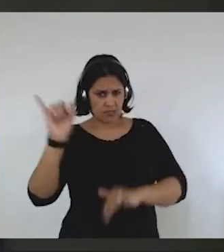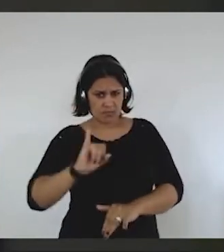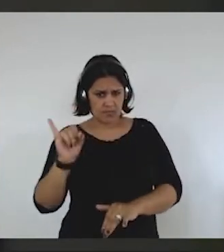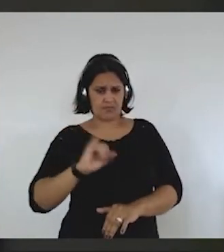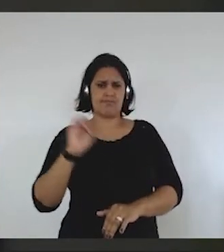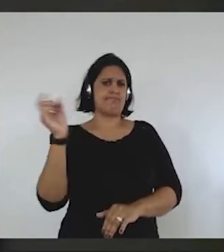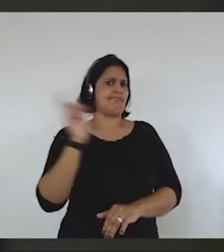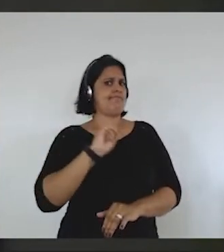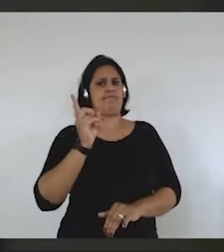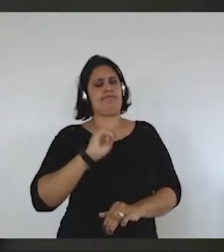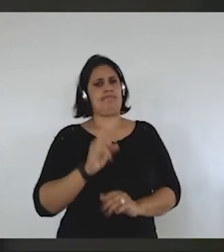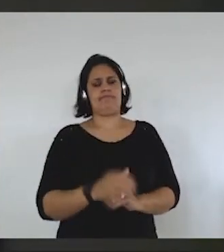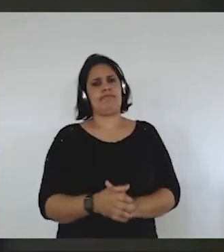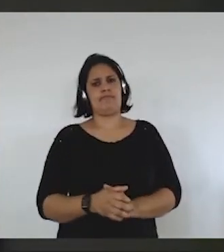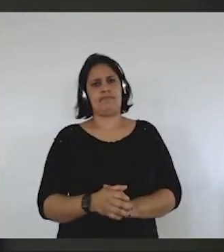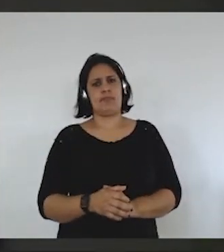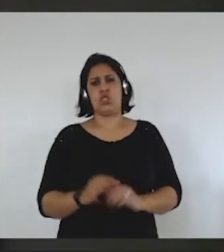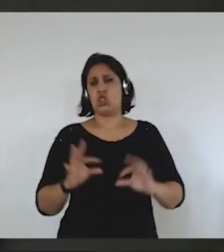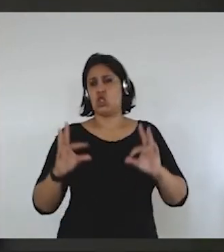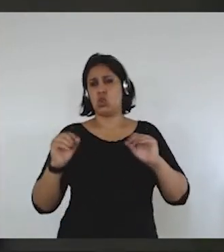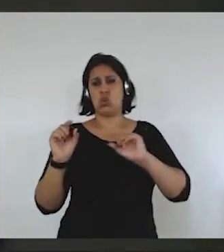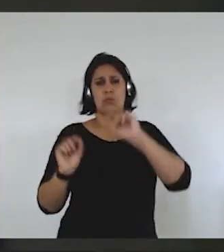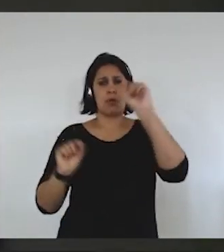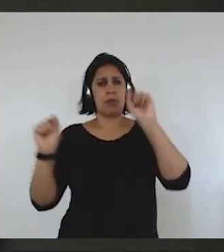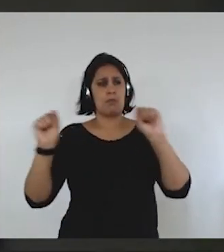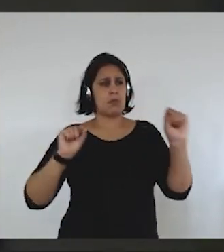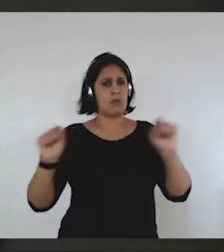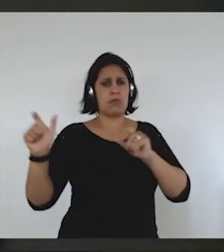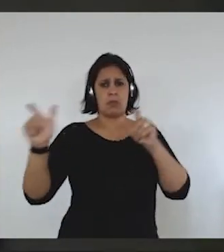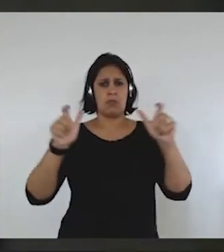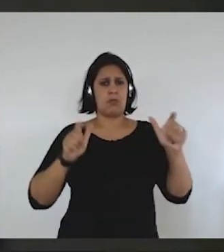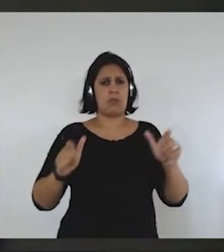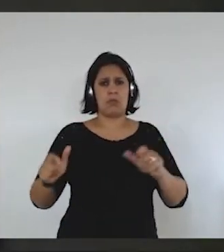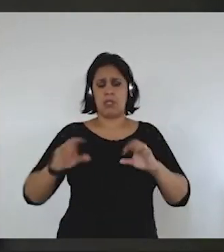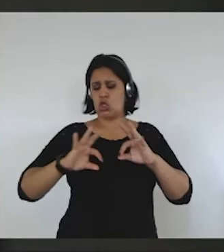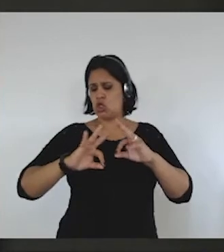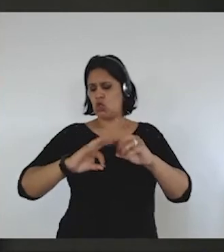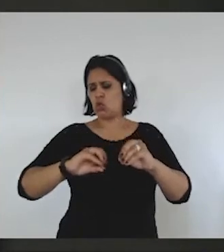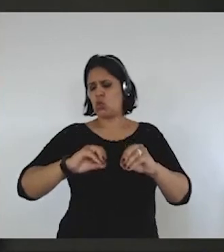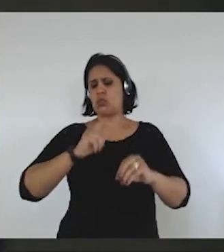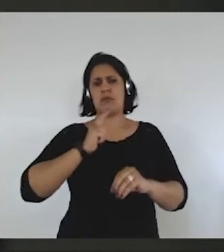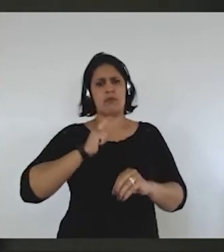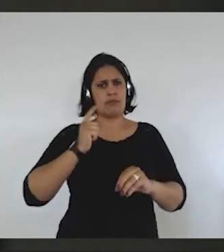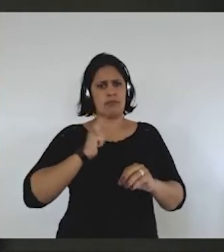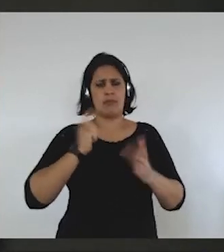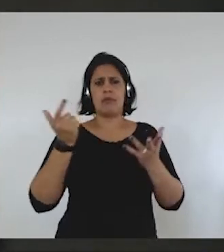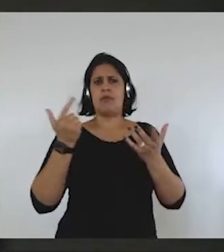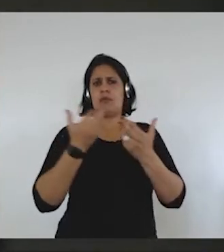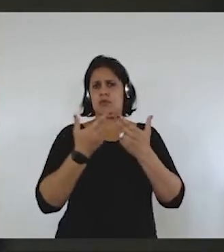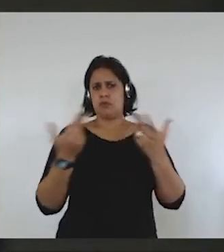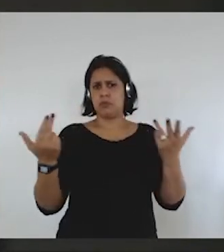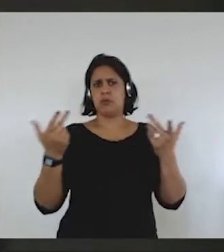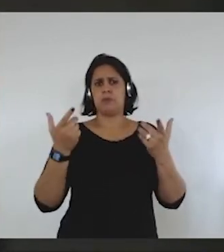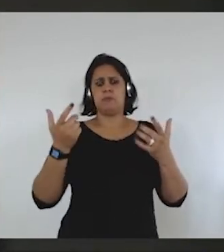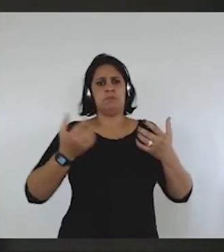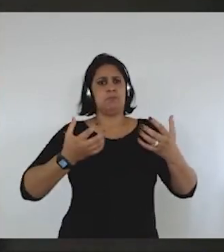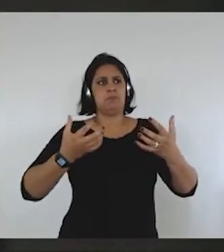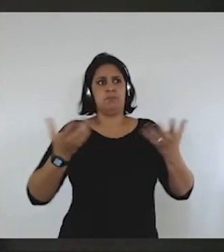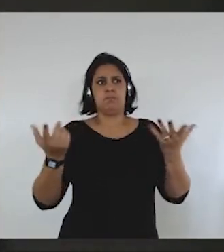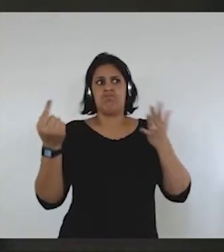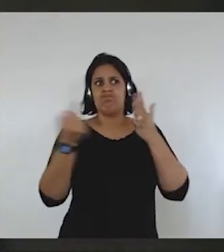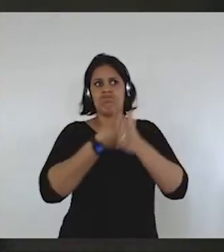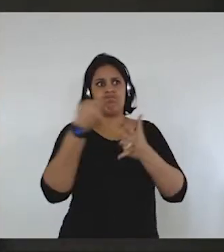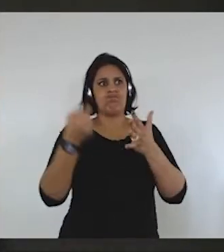que todas as estruturas estão sendo questionadas e estressadas